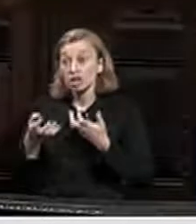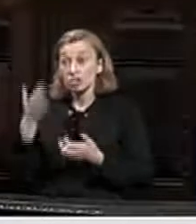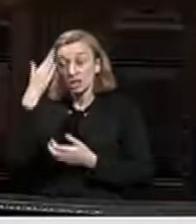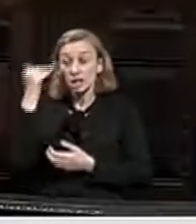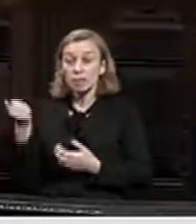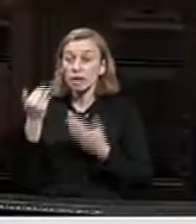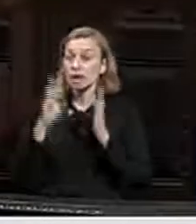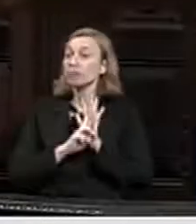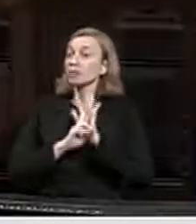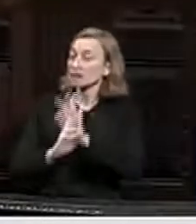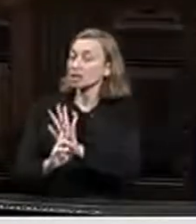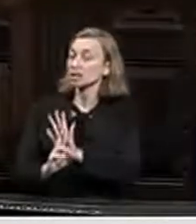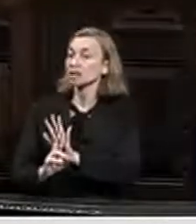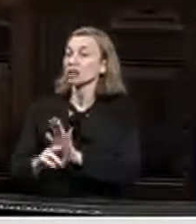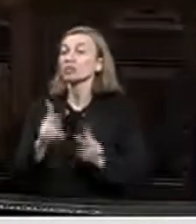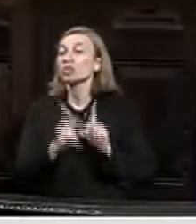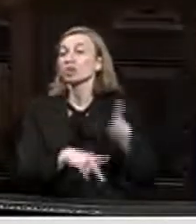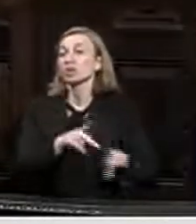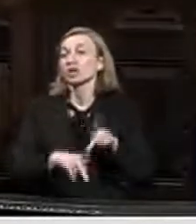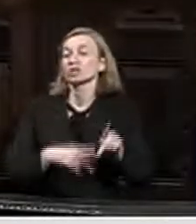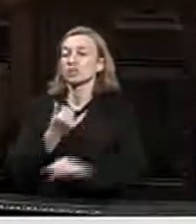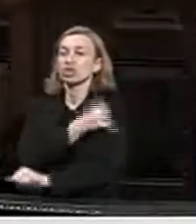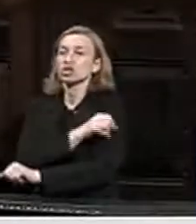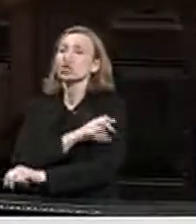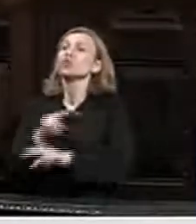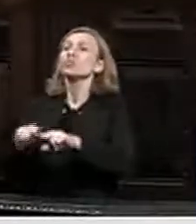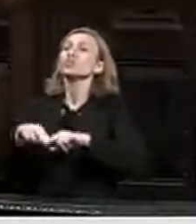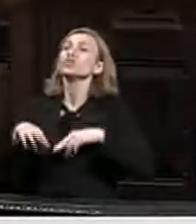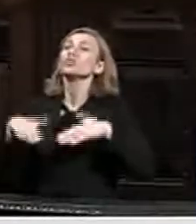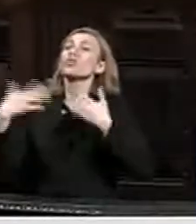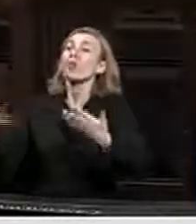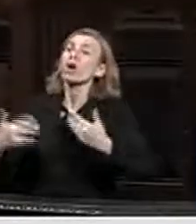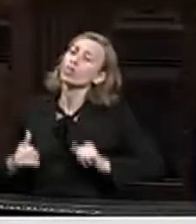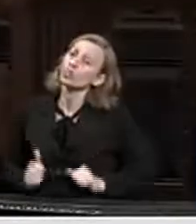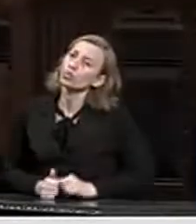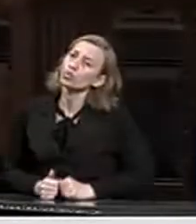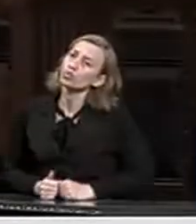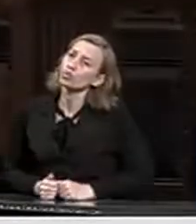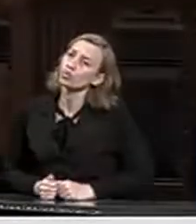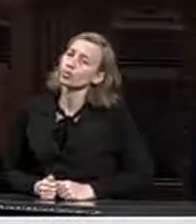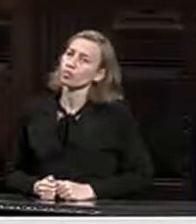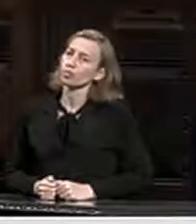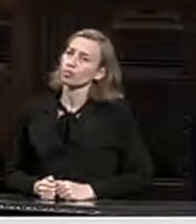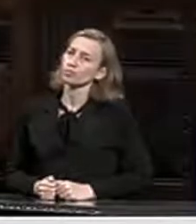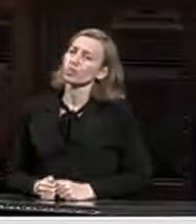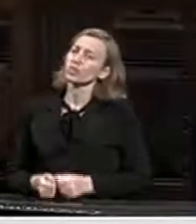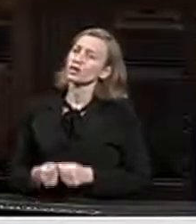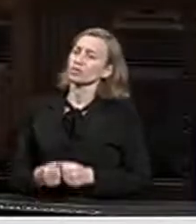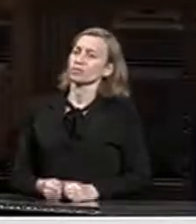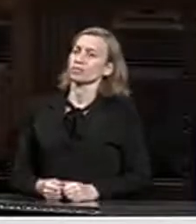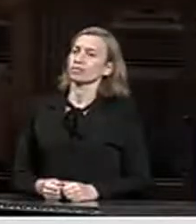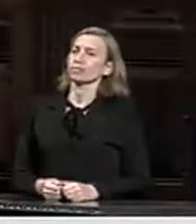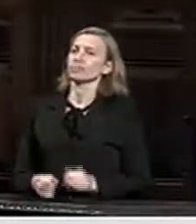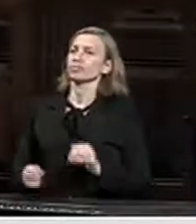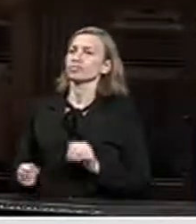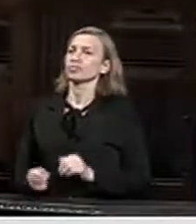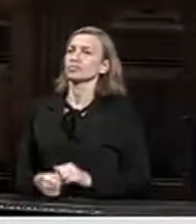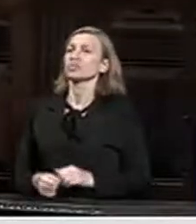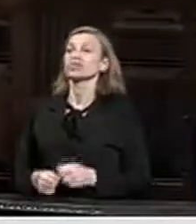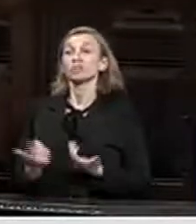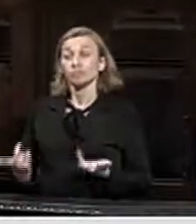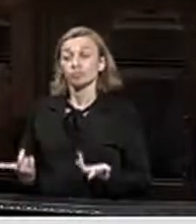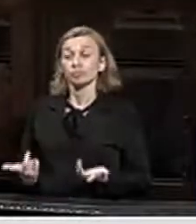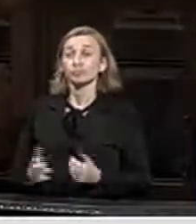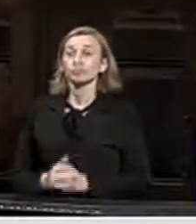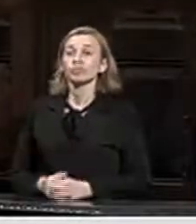dessa população do Rio de Janeiro, os motivos da paralisação dessa obra específica, que foi objeto de um contrato de